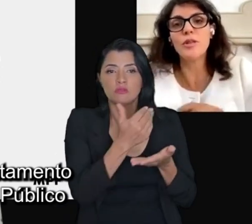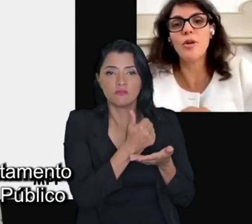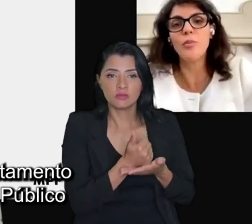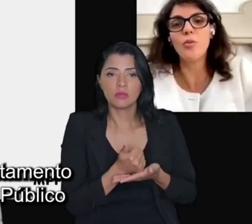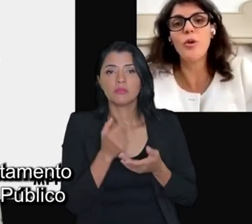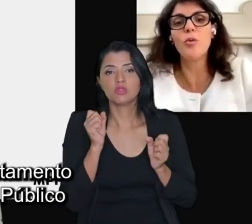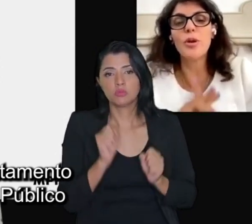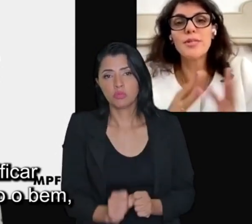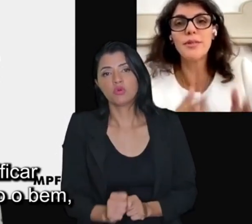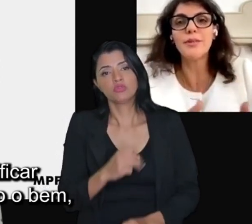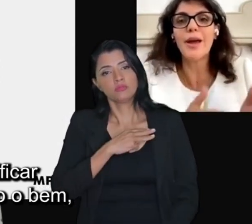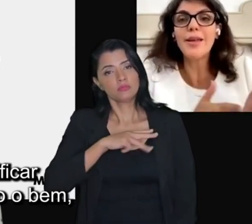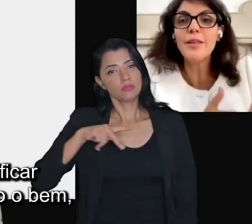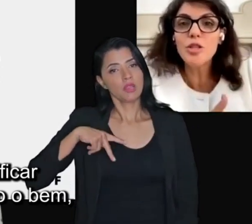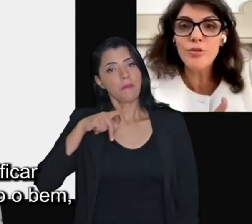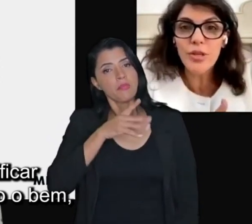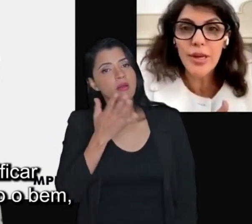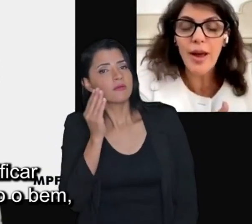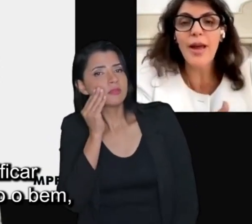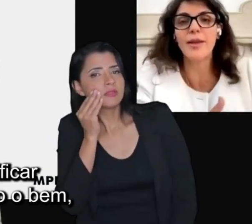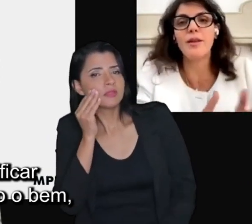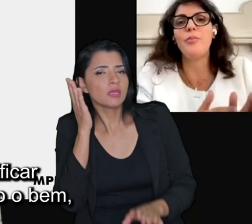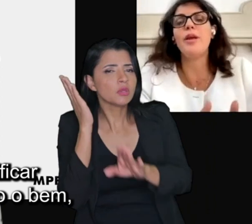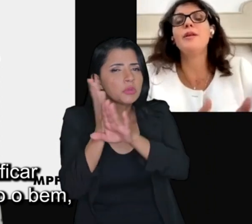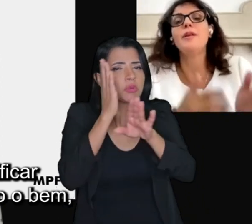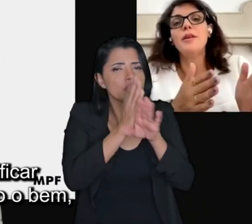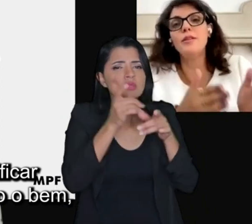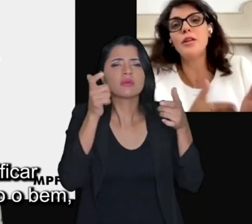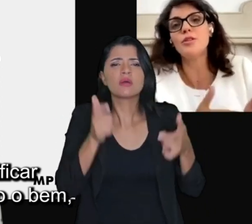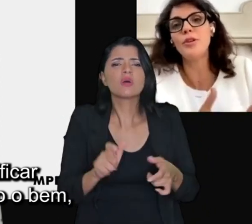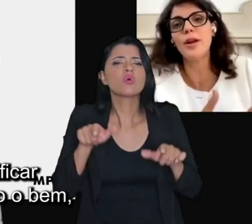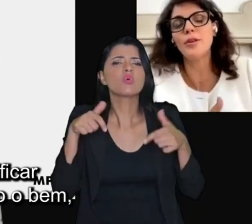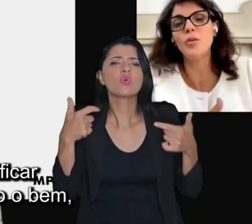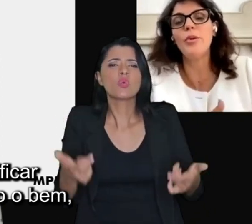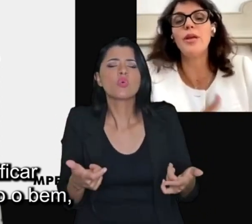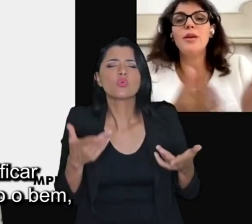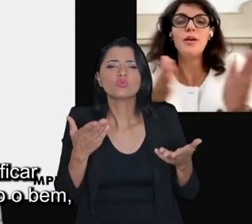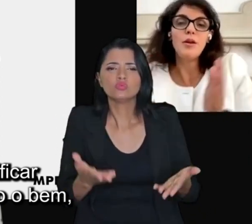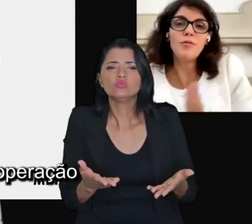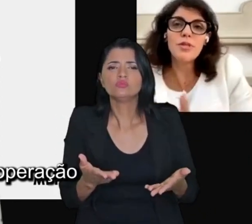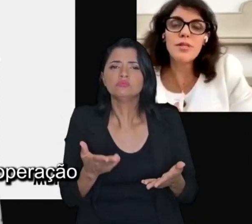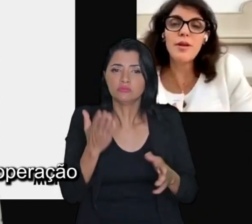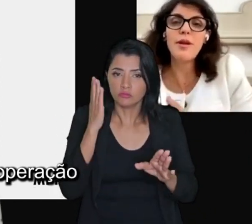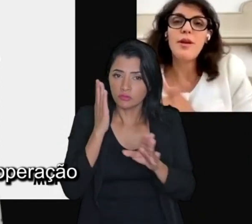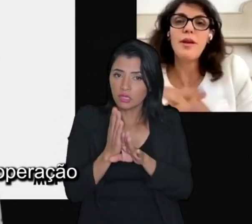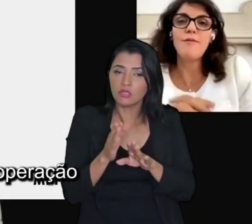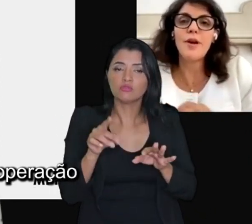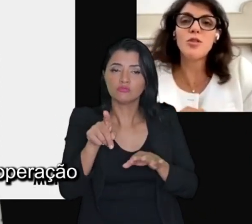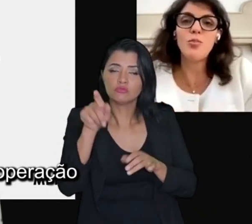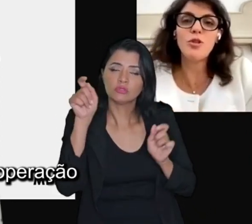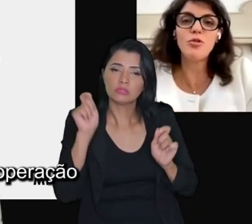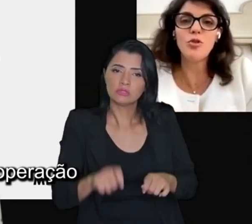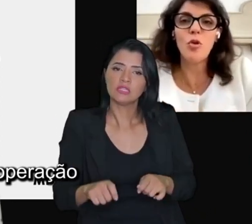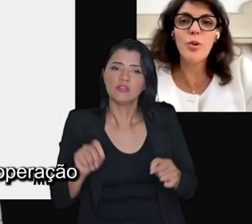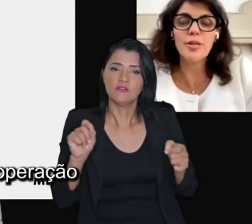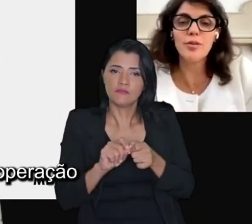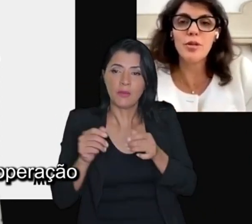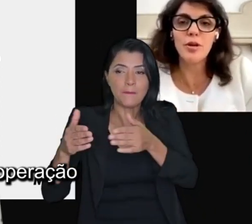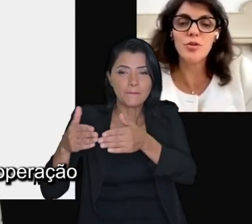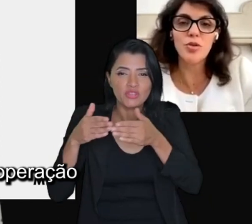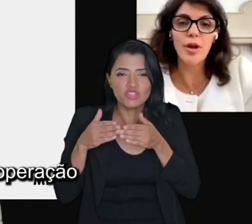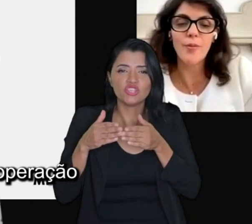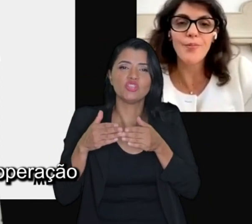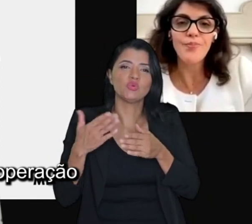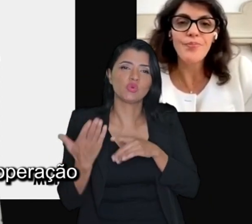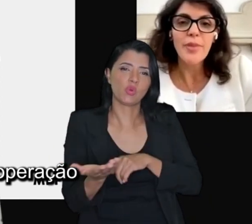redes do Ministério Público para se tentar identificar aquele bem. Identificado o bem, você faz o pedido de